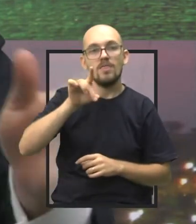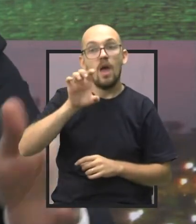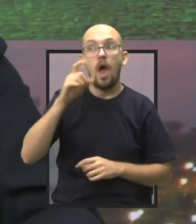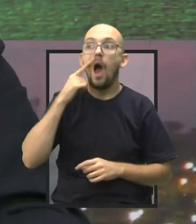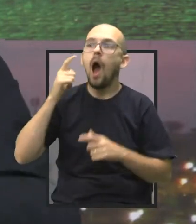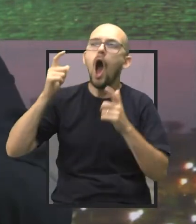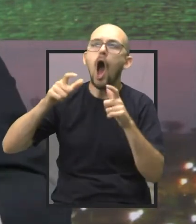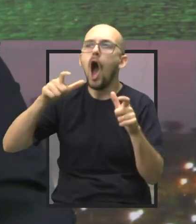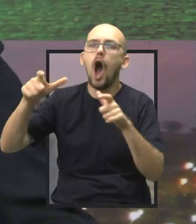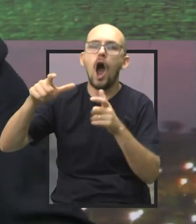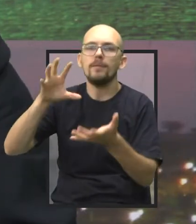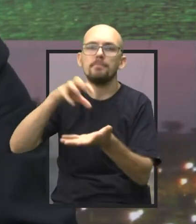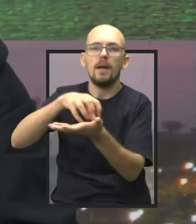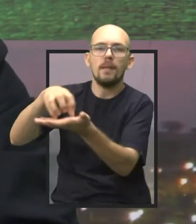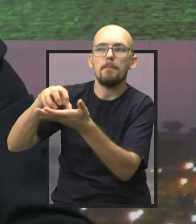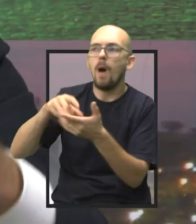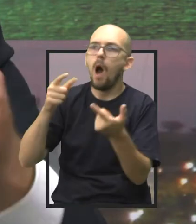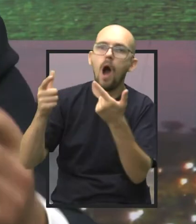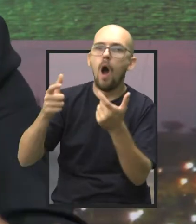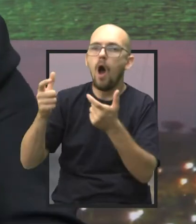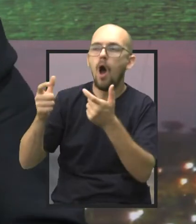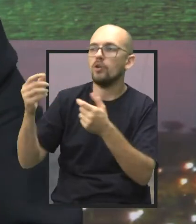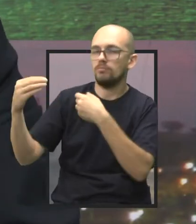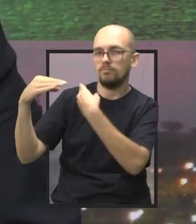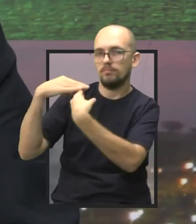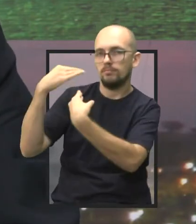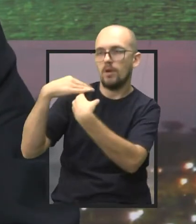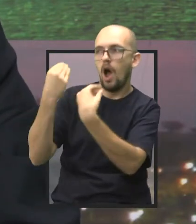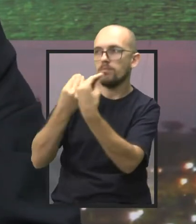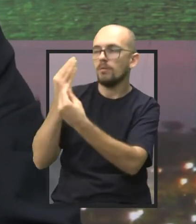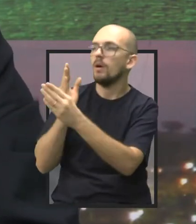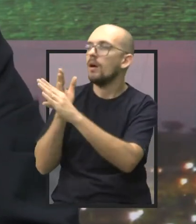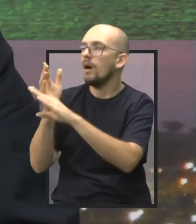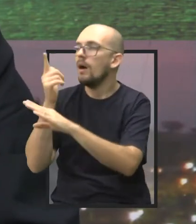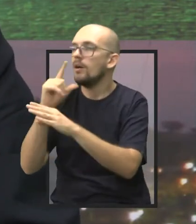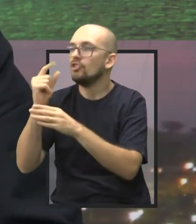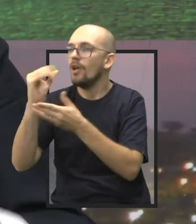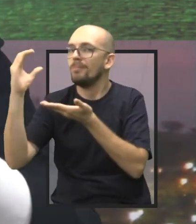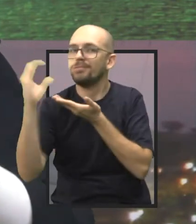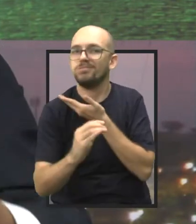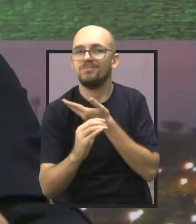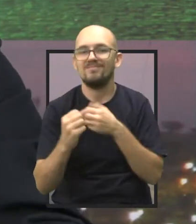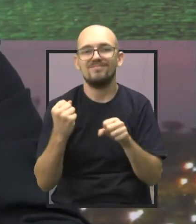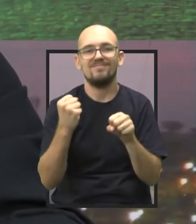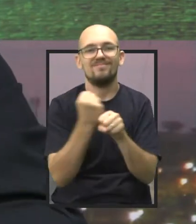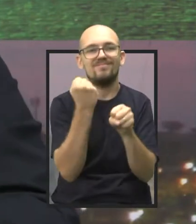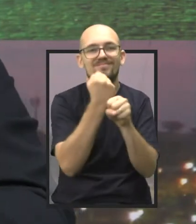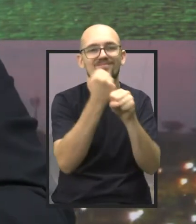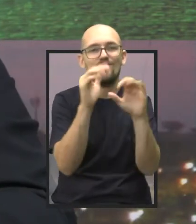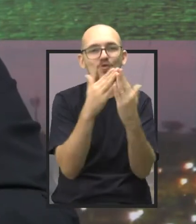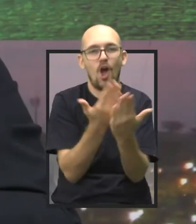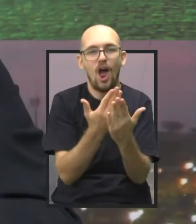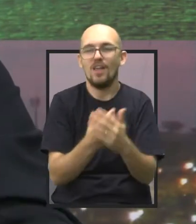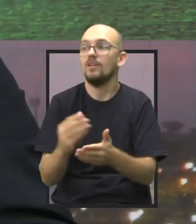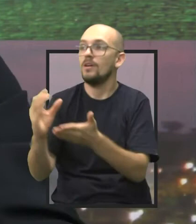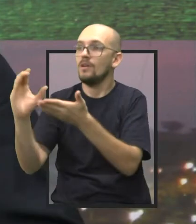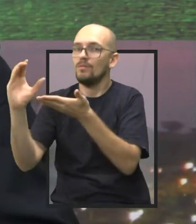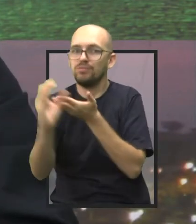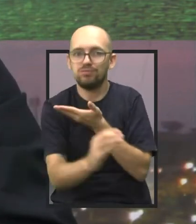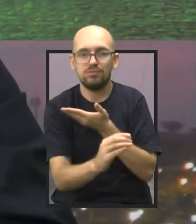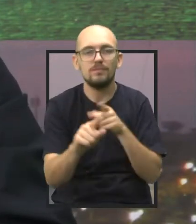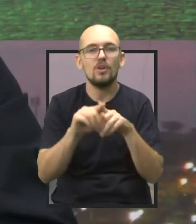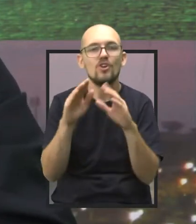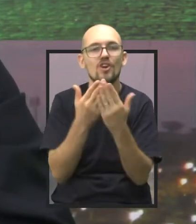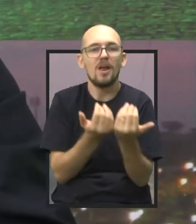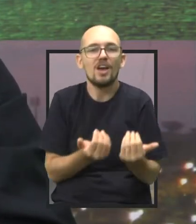o departamento para a gente conquistar as escolas, as creches, né? Então, e as casas também, que ele deu um apoio muito grande,